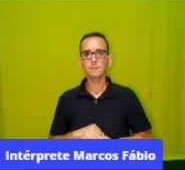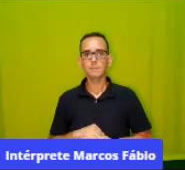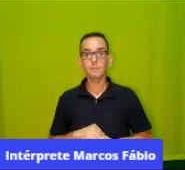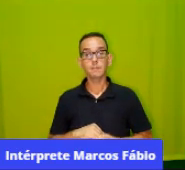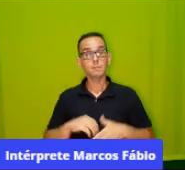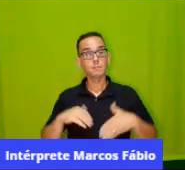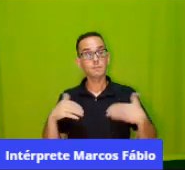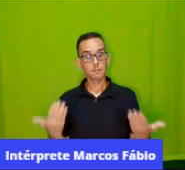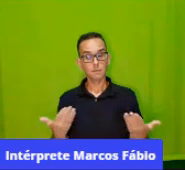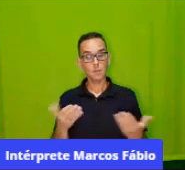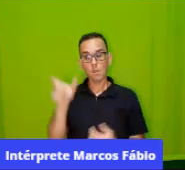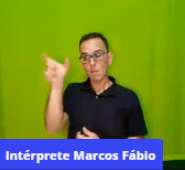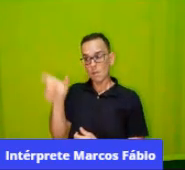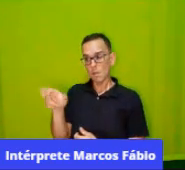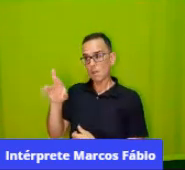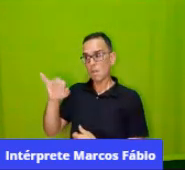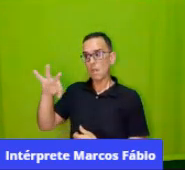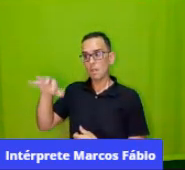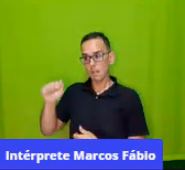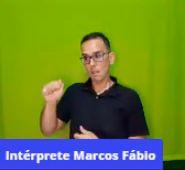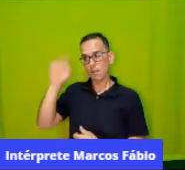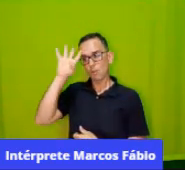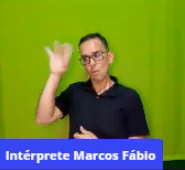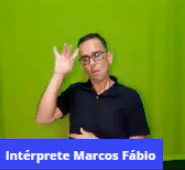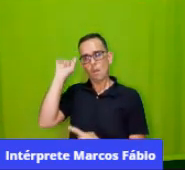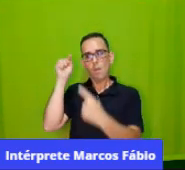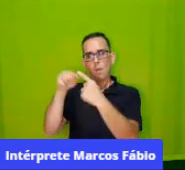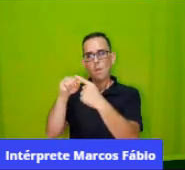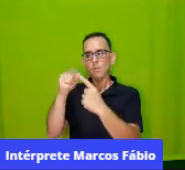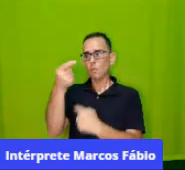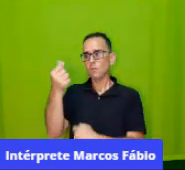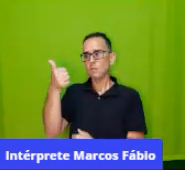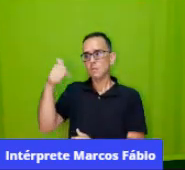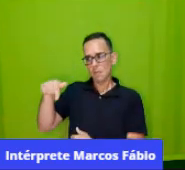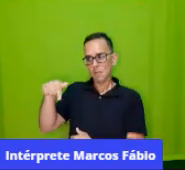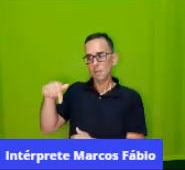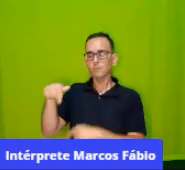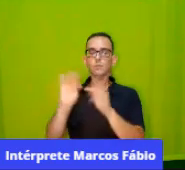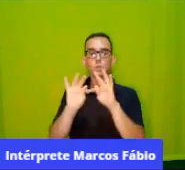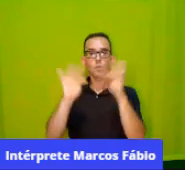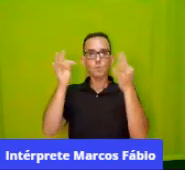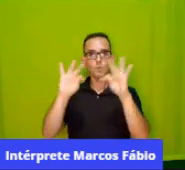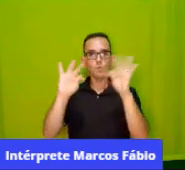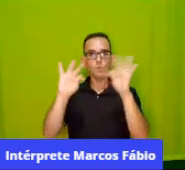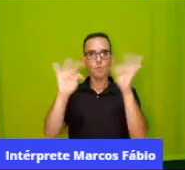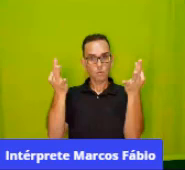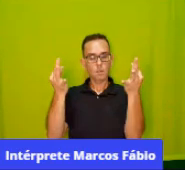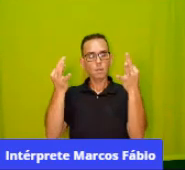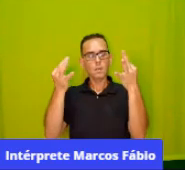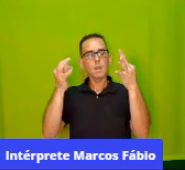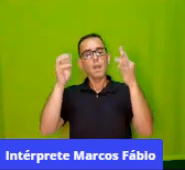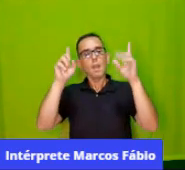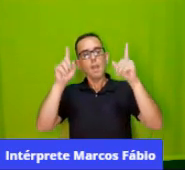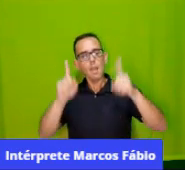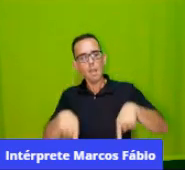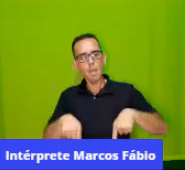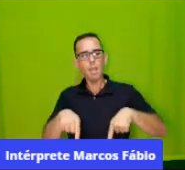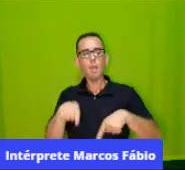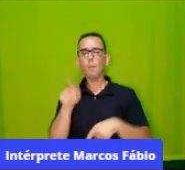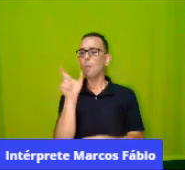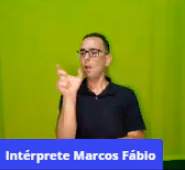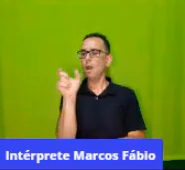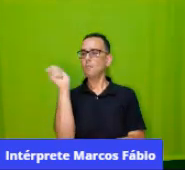Segundo Rita Bester, 2017, tecnologia assistiva é um termo utilizado